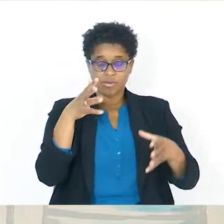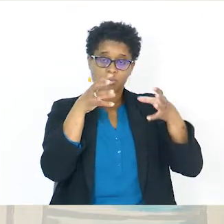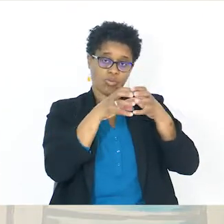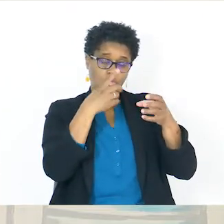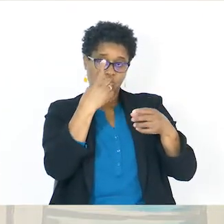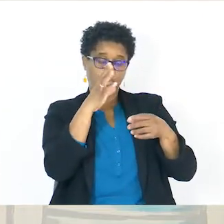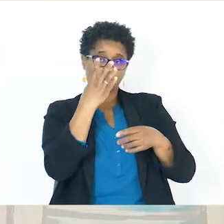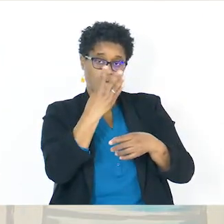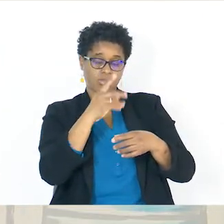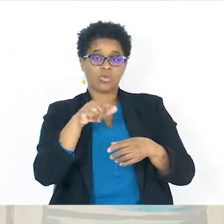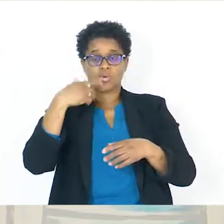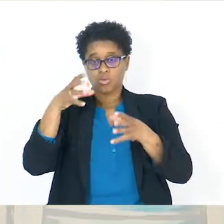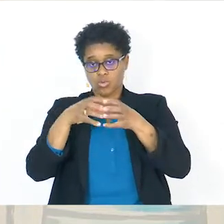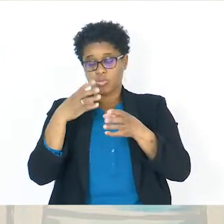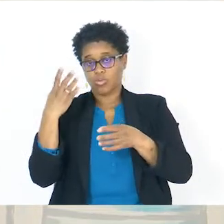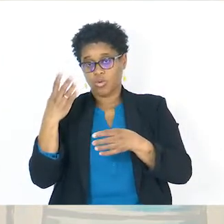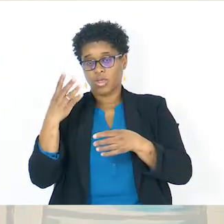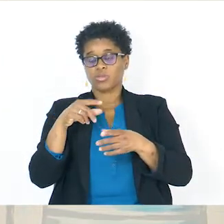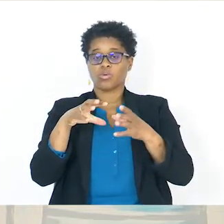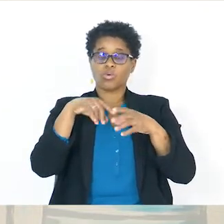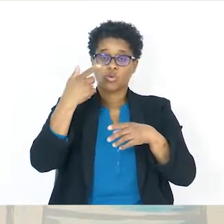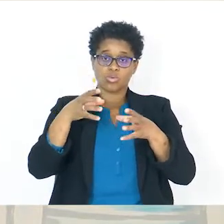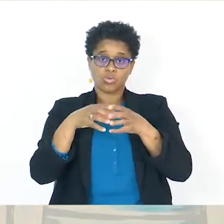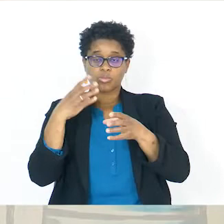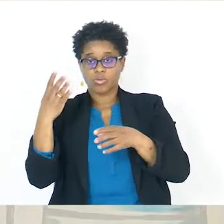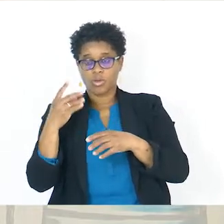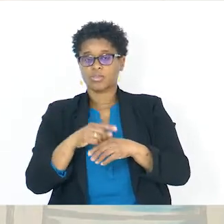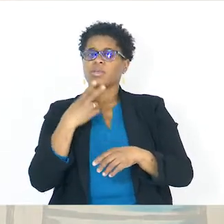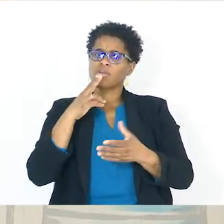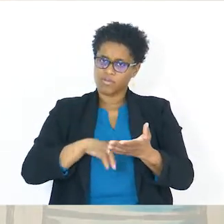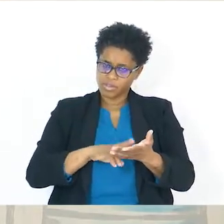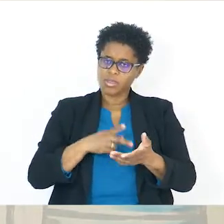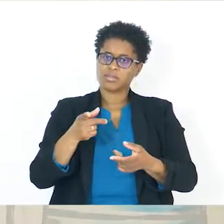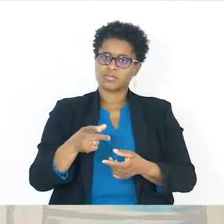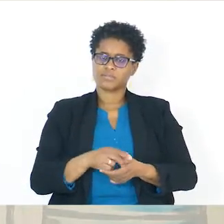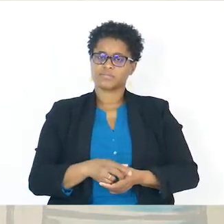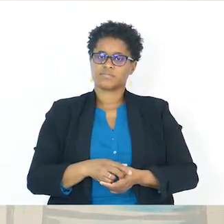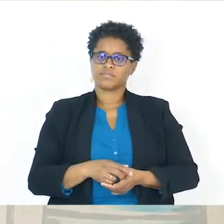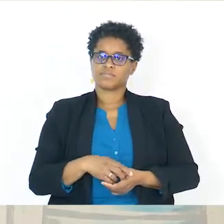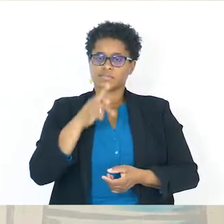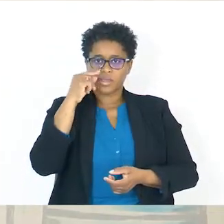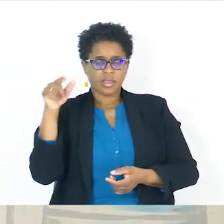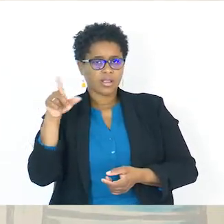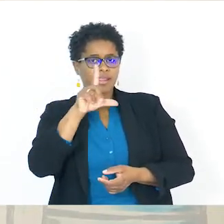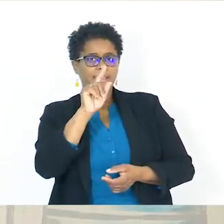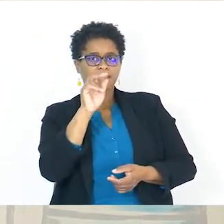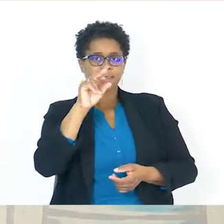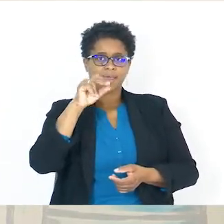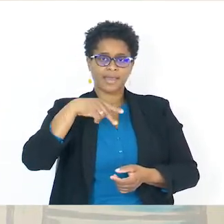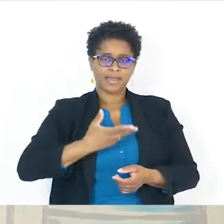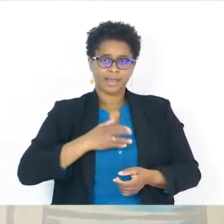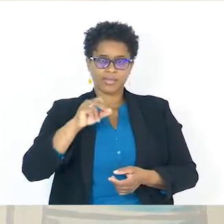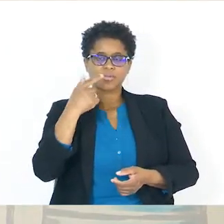com 4, um outro grupo com 4 e um outro grupo com 4. É verdade. O Leandro tem